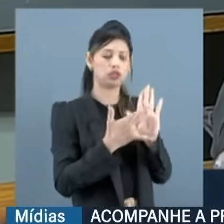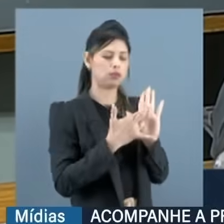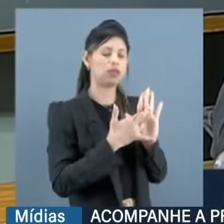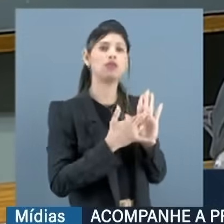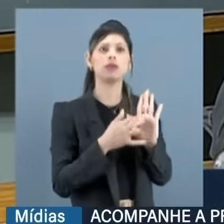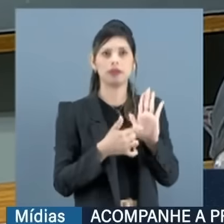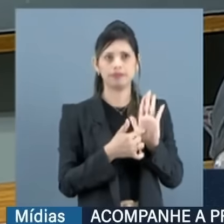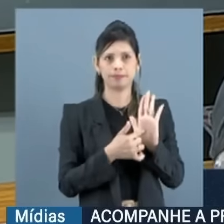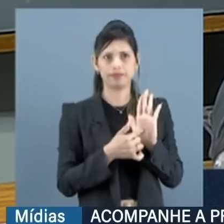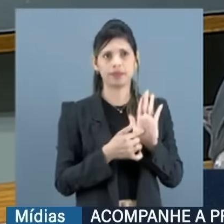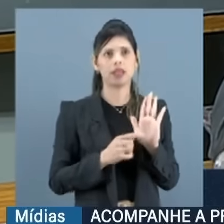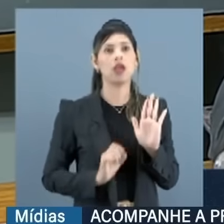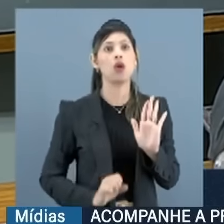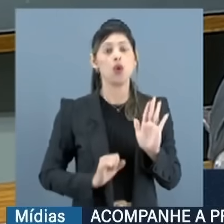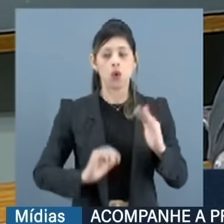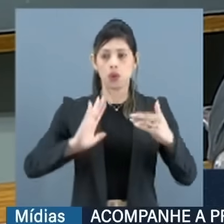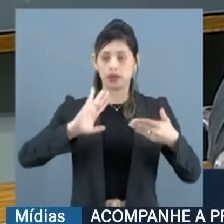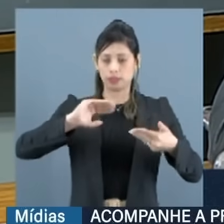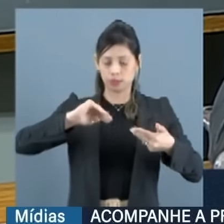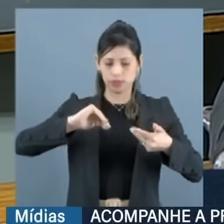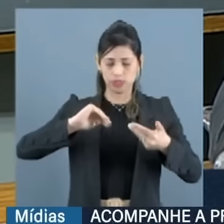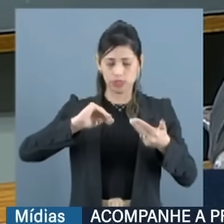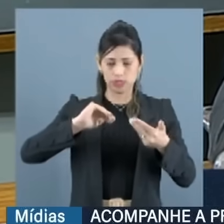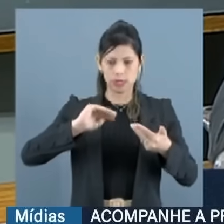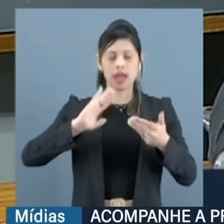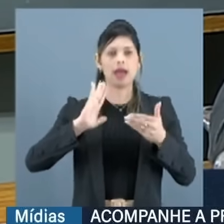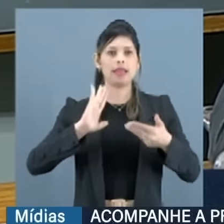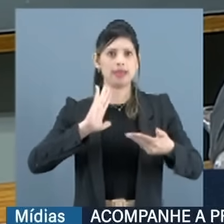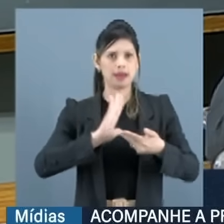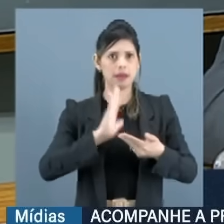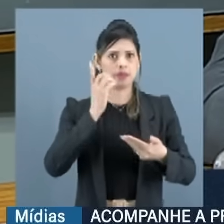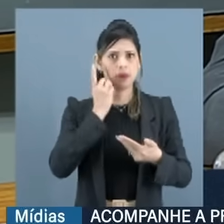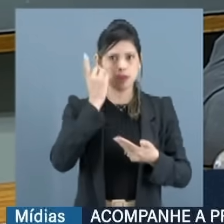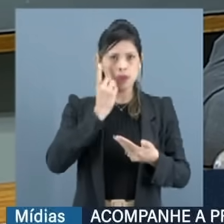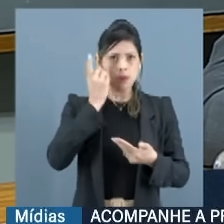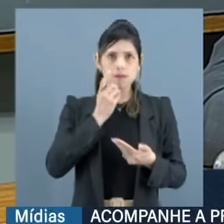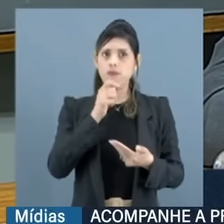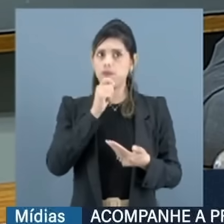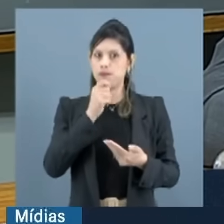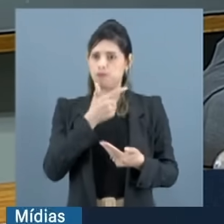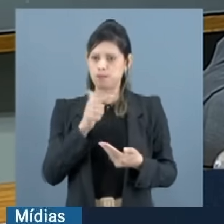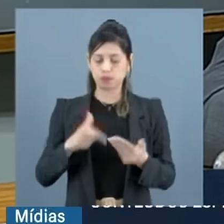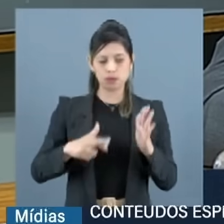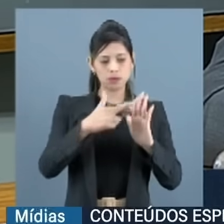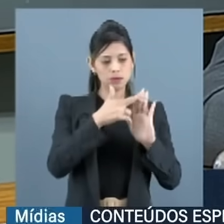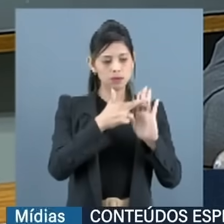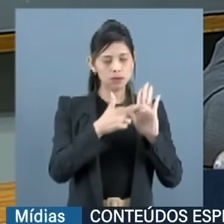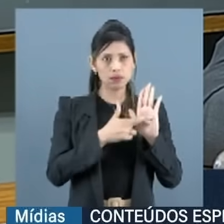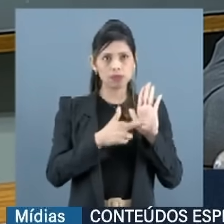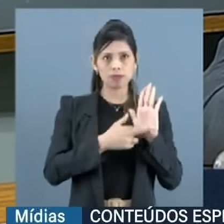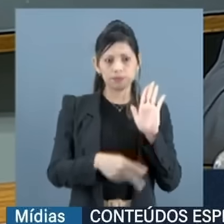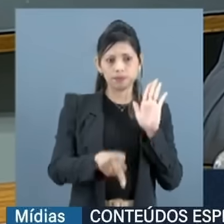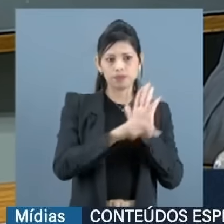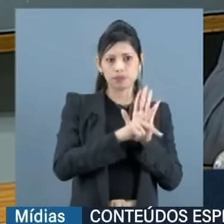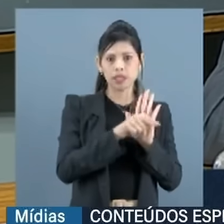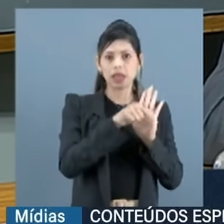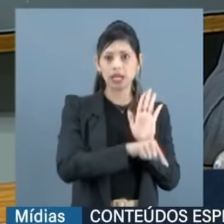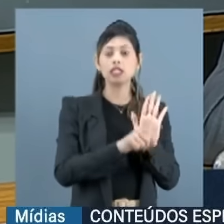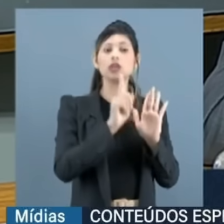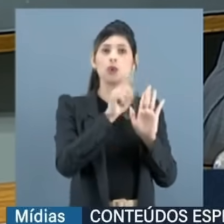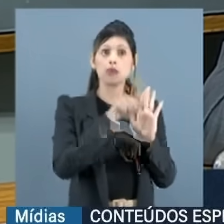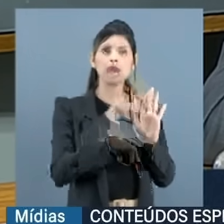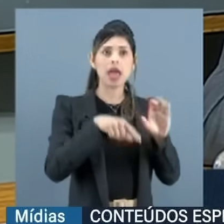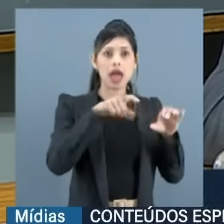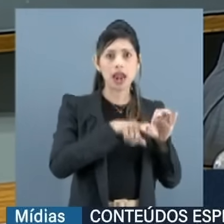O regimento interno da Câmara dos Deputados não possui um dispositivo específico que trate diretamente da suspeição